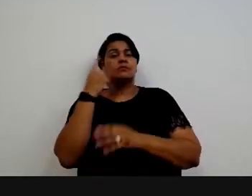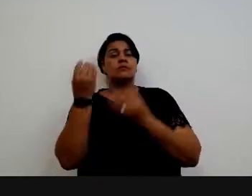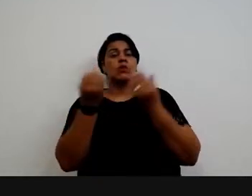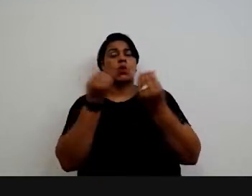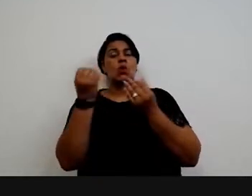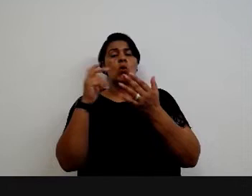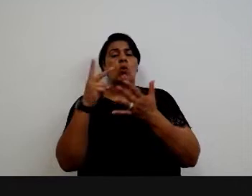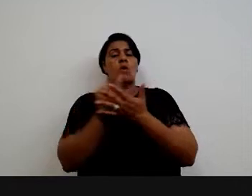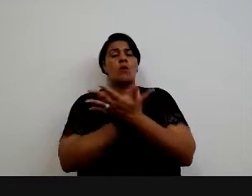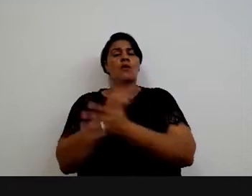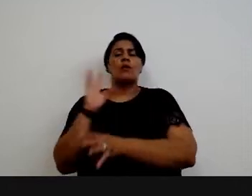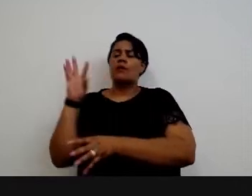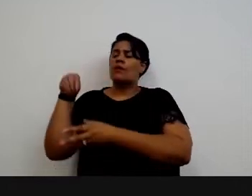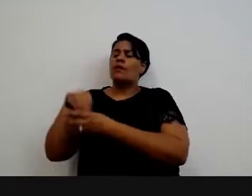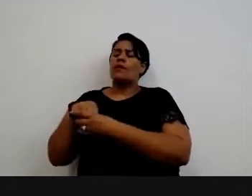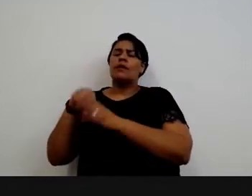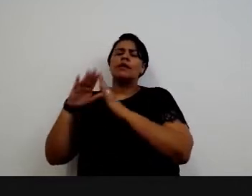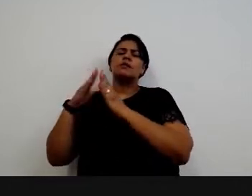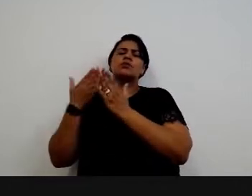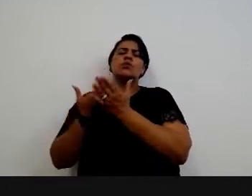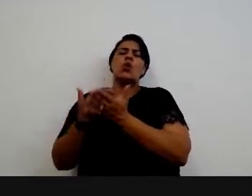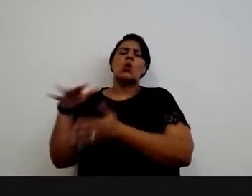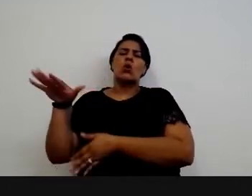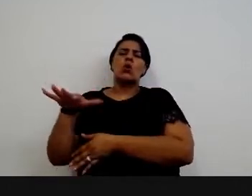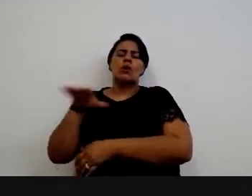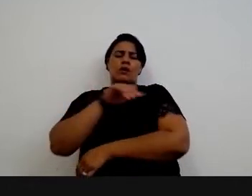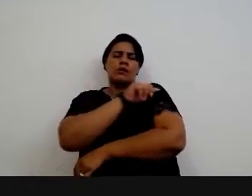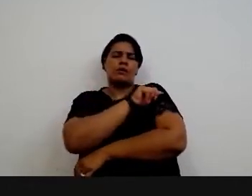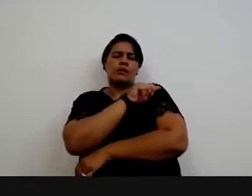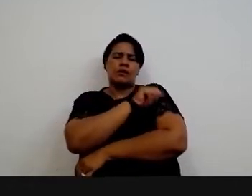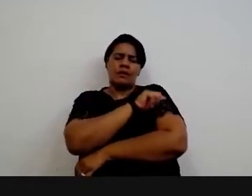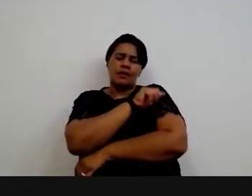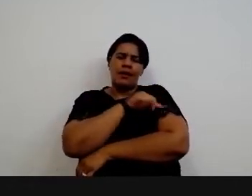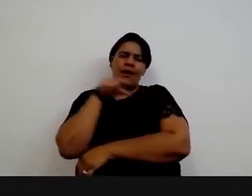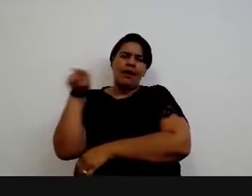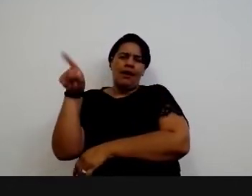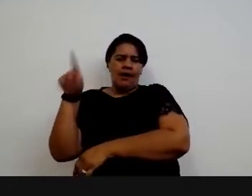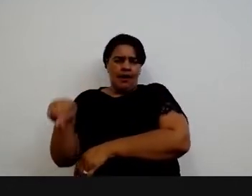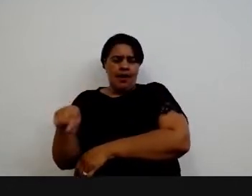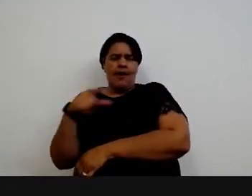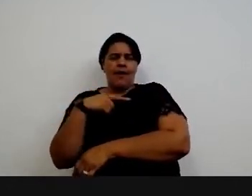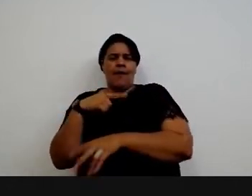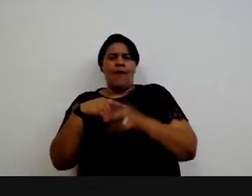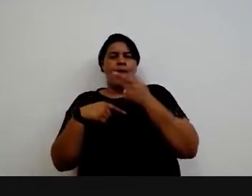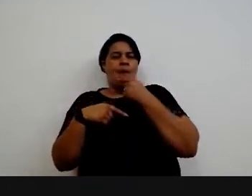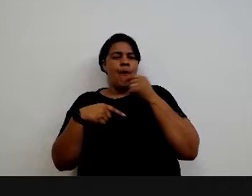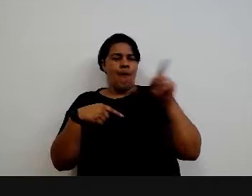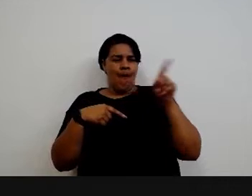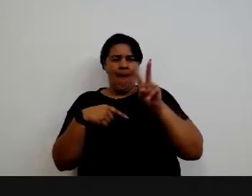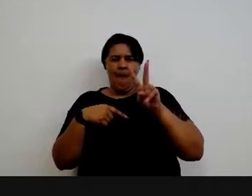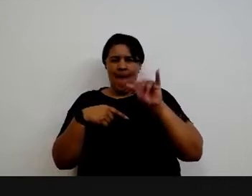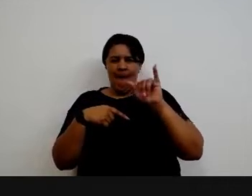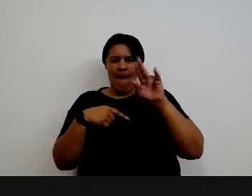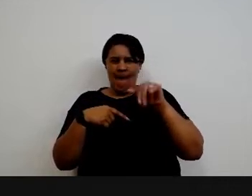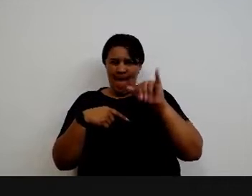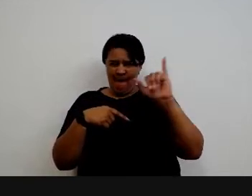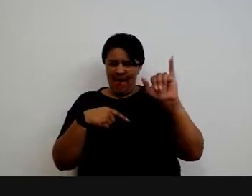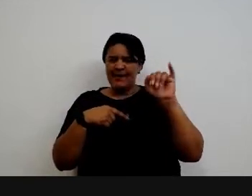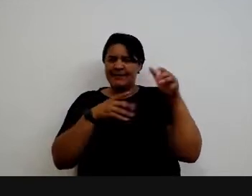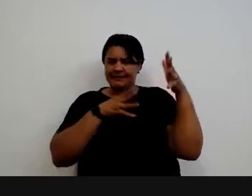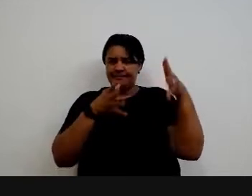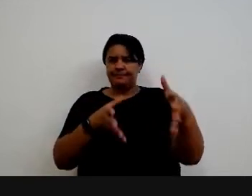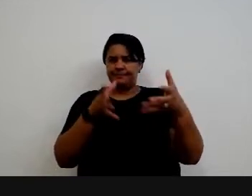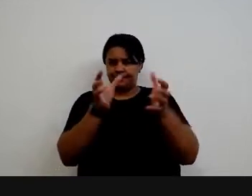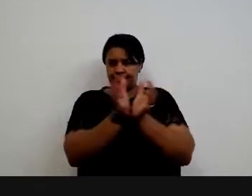nossos estudantes, né? Os reflexos, nós temos aí, né, o Vini, que participou do Parlamento Jovem